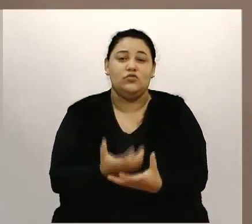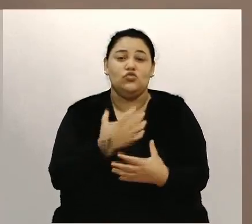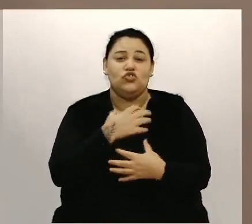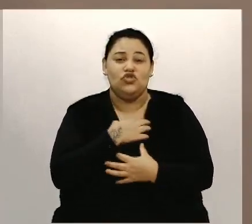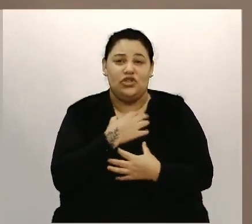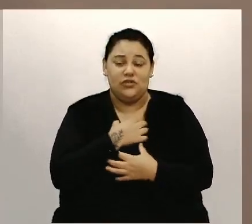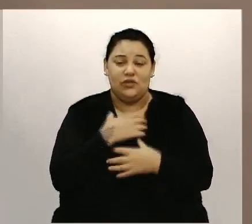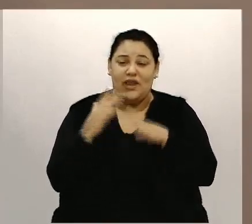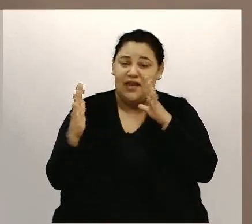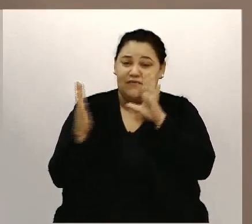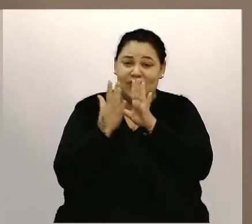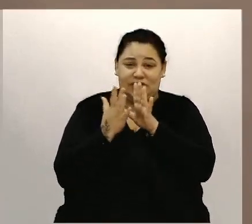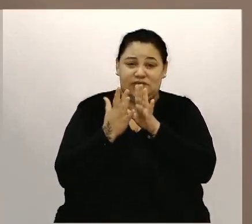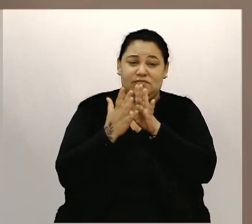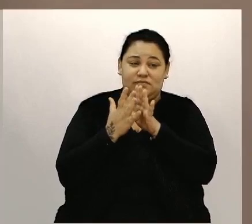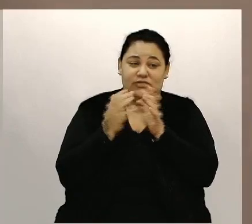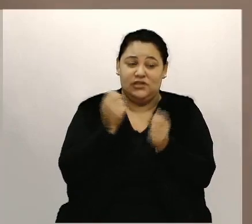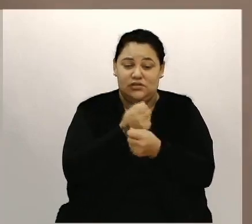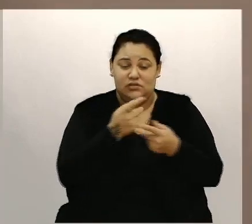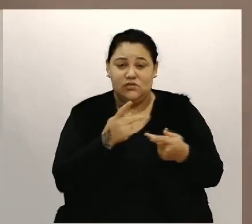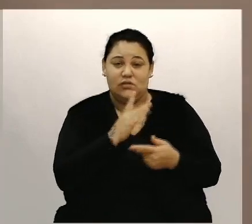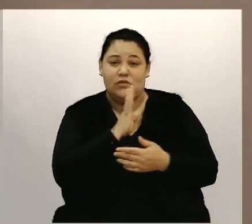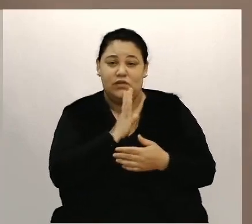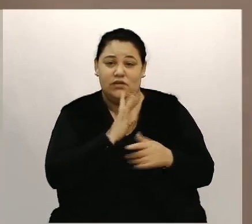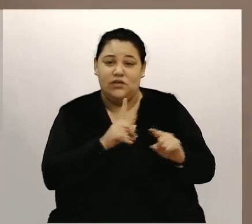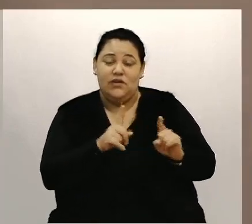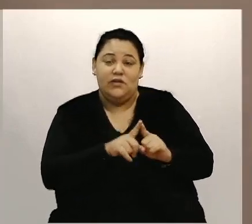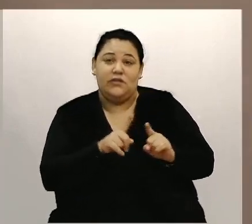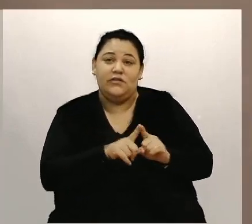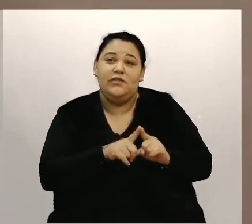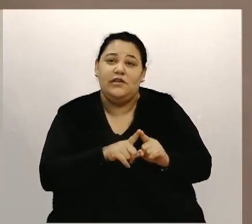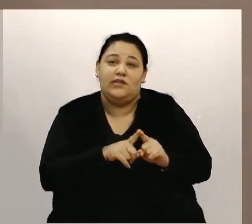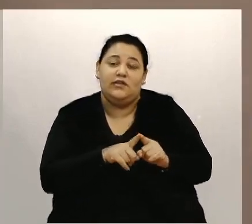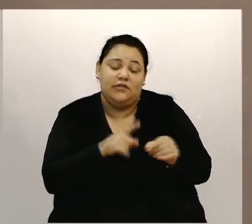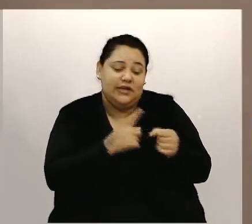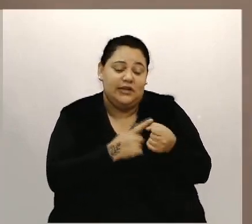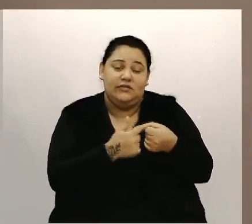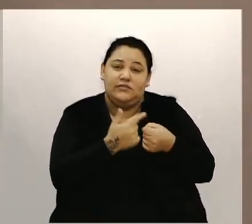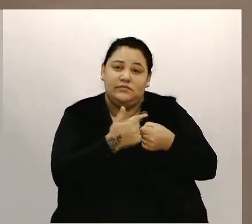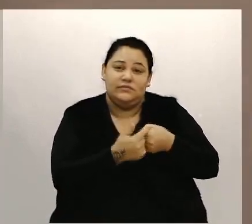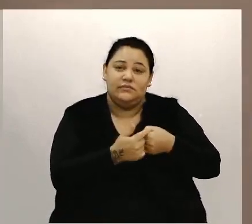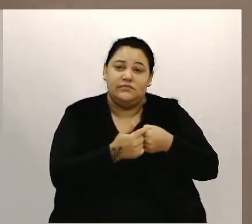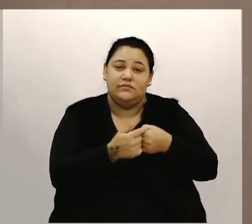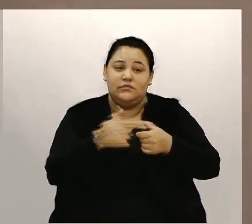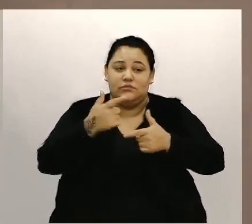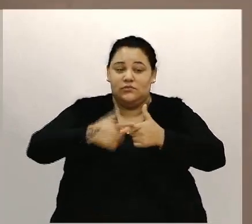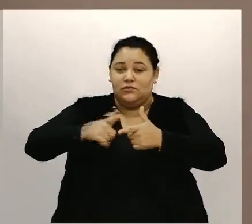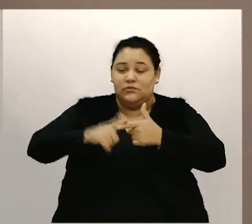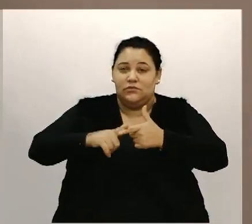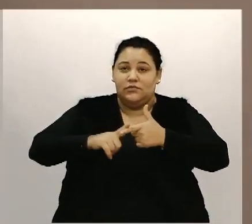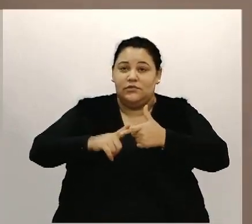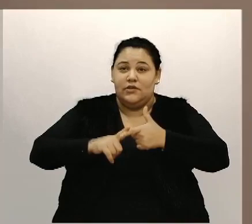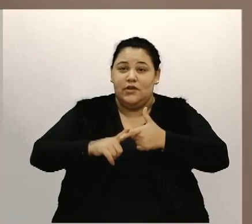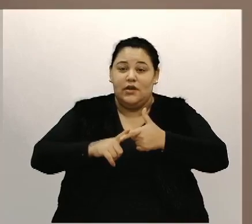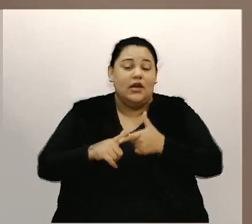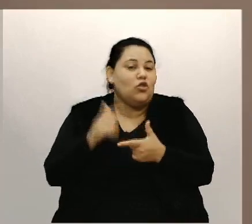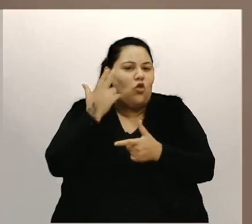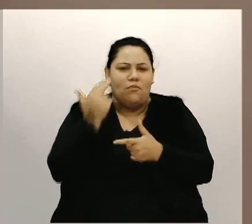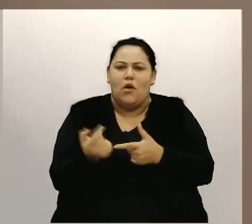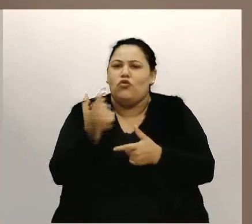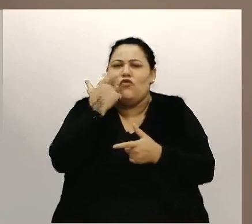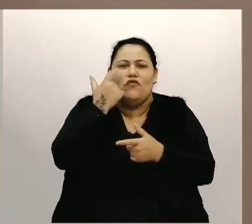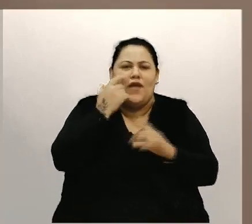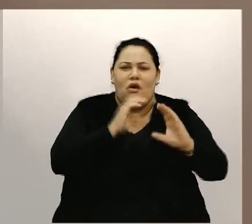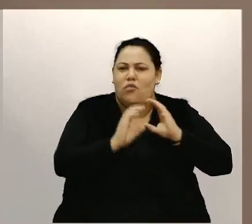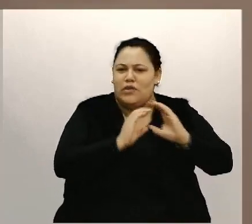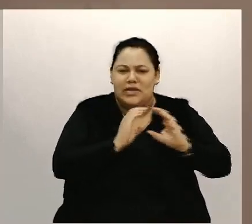encara, pelo conhecimento que tem da cidade e dos problemas. É natural ver ele em todos os meios, em todos